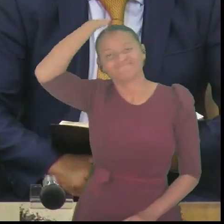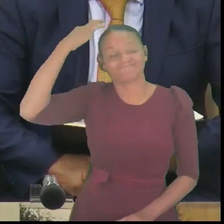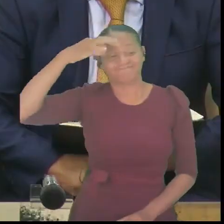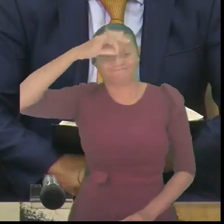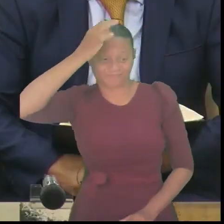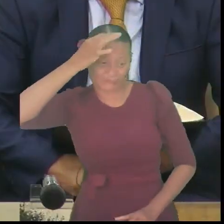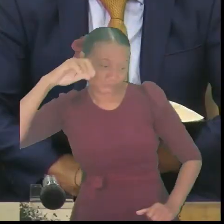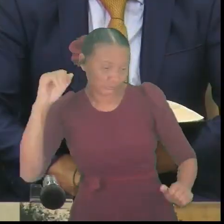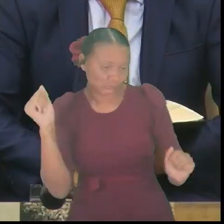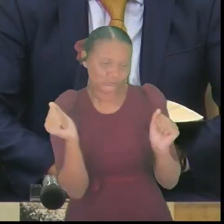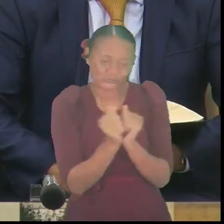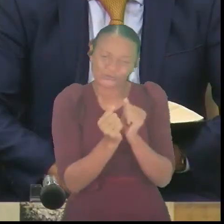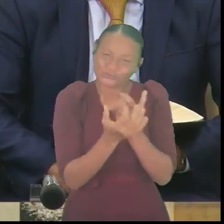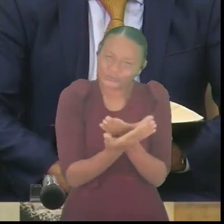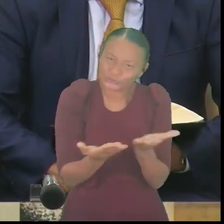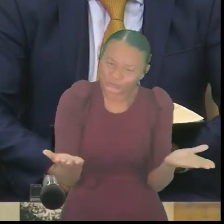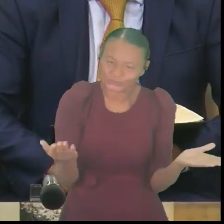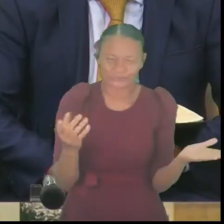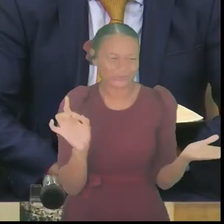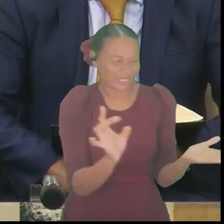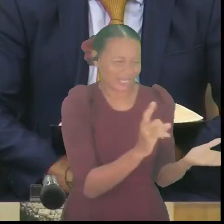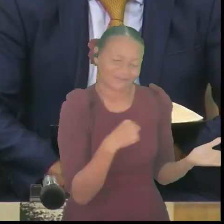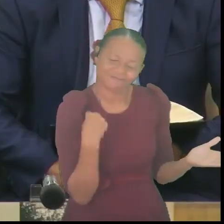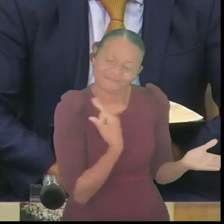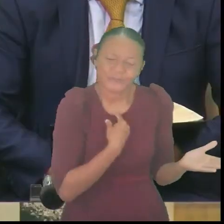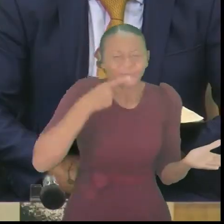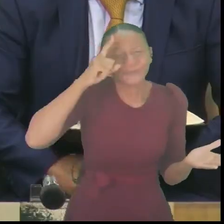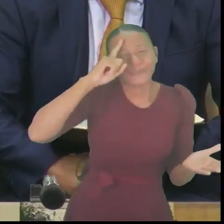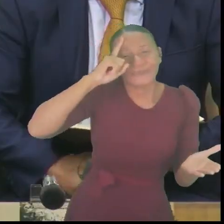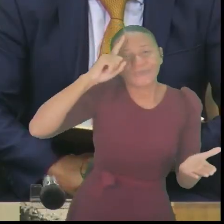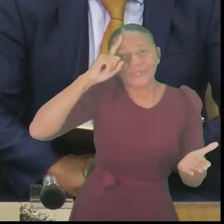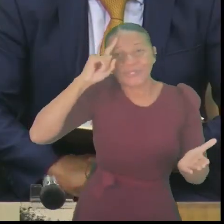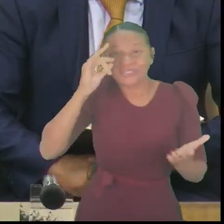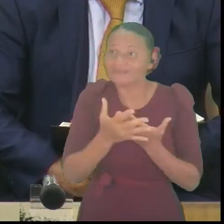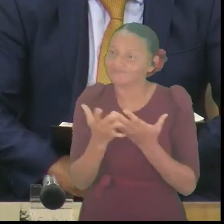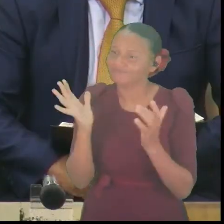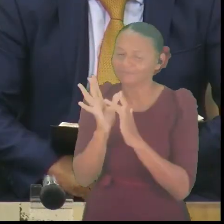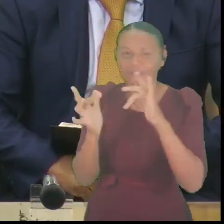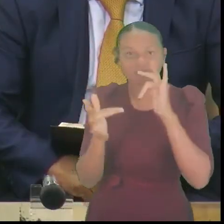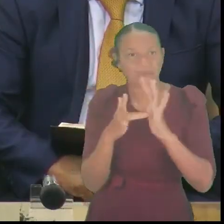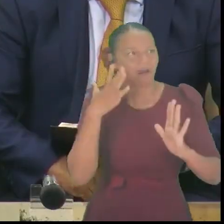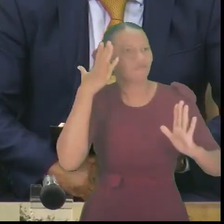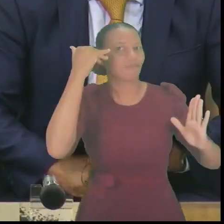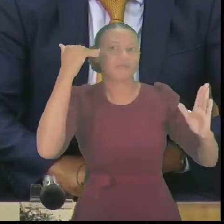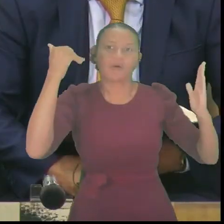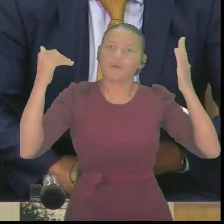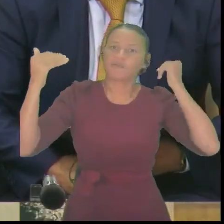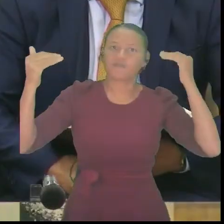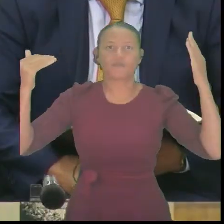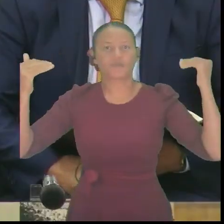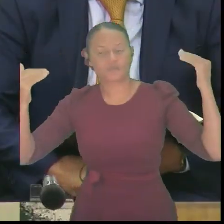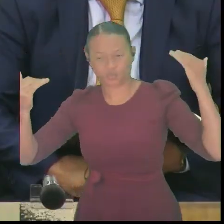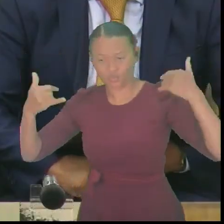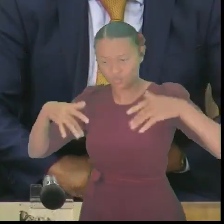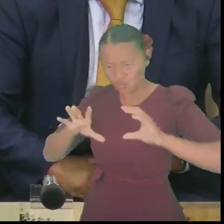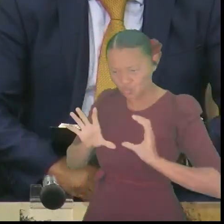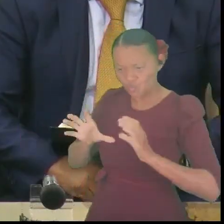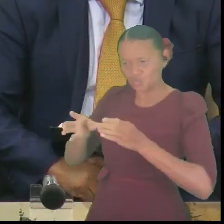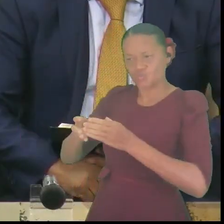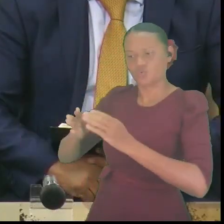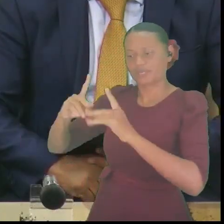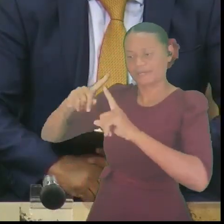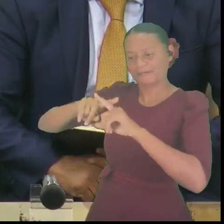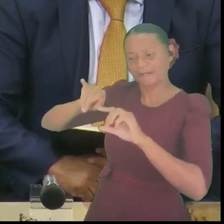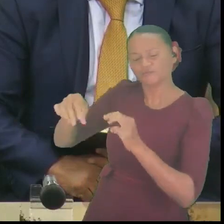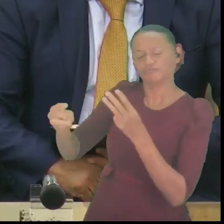que estivesse conosco todos os dias. Jesus, ganhando popularidade, o próprio sinédrio, o próprio clero